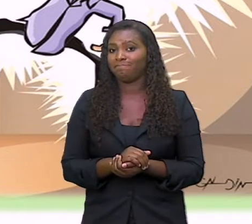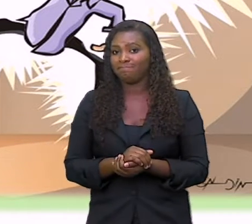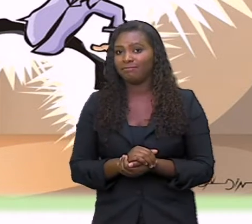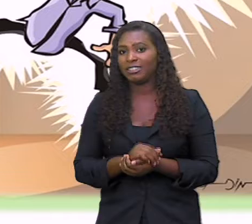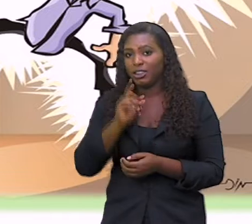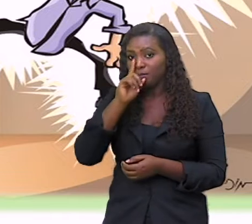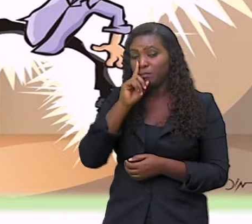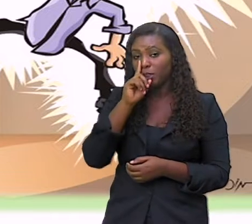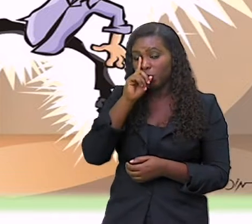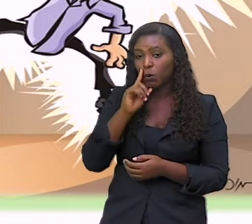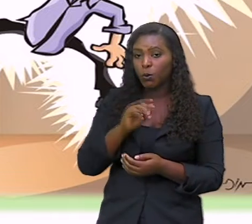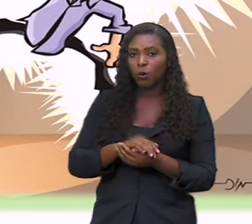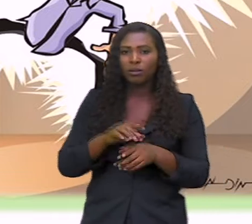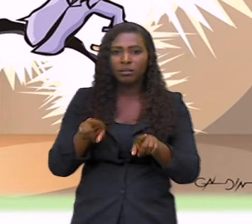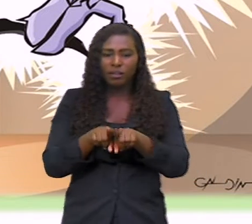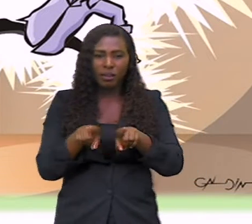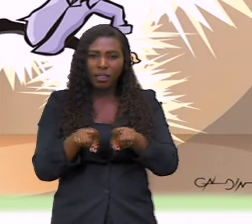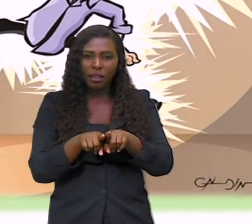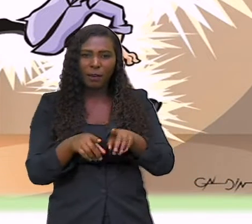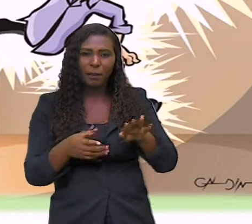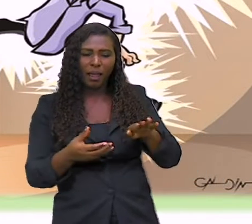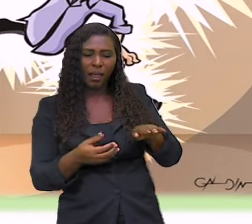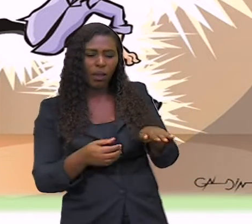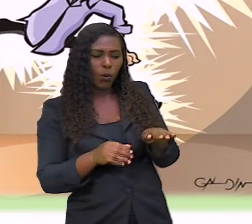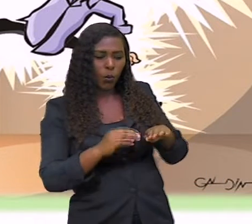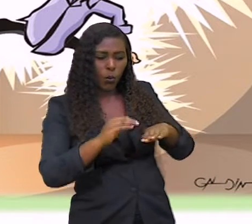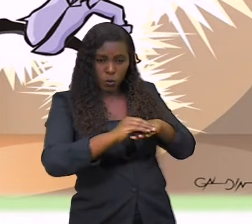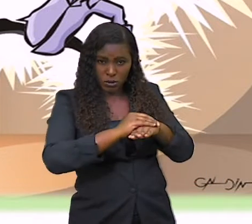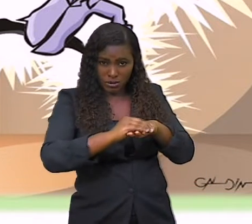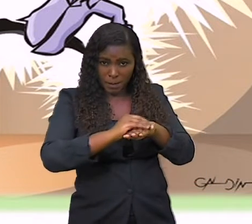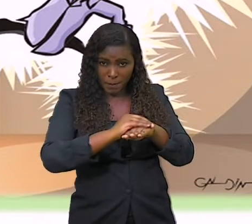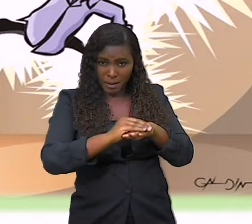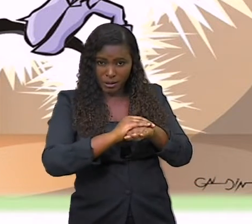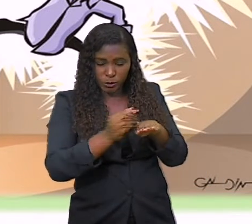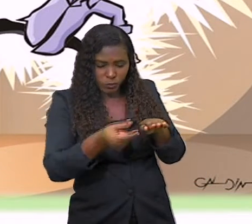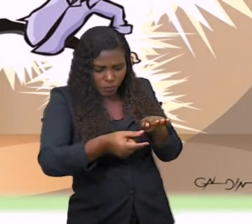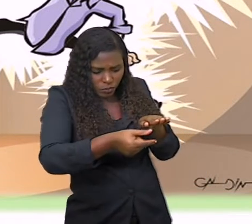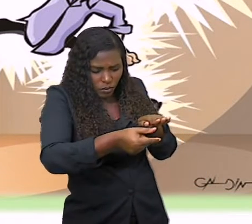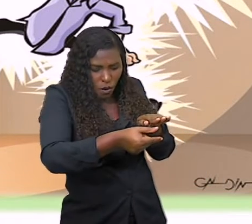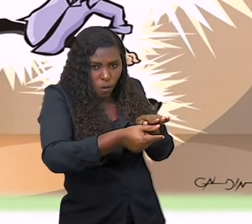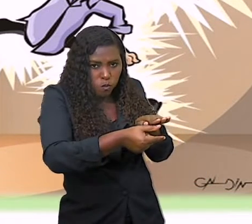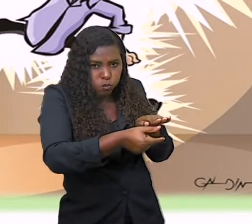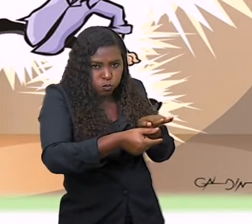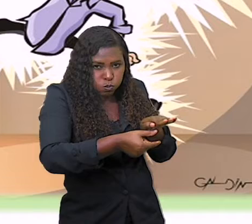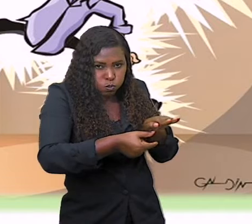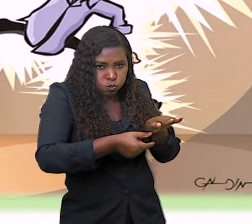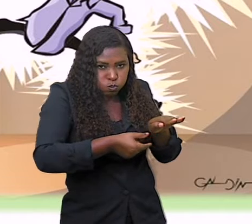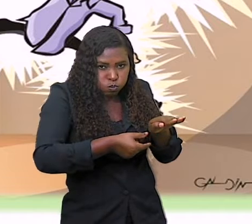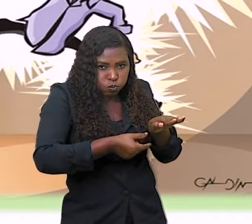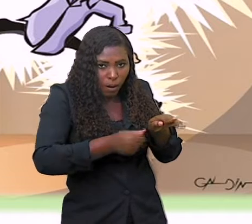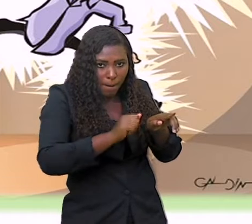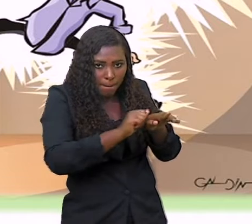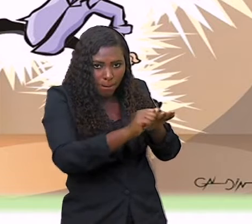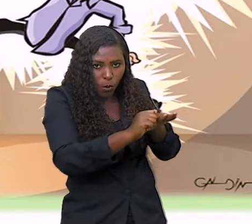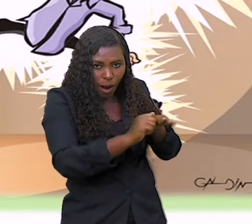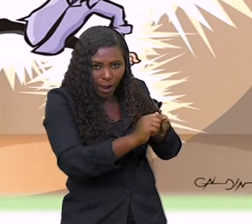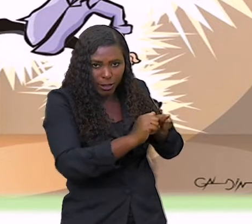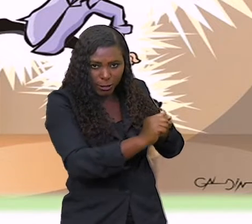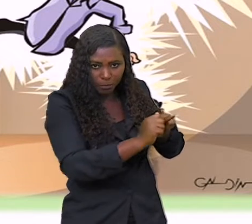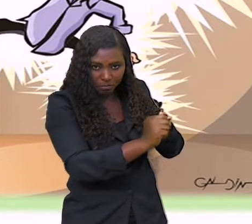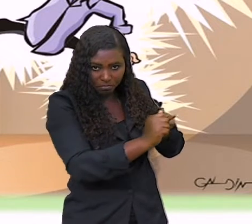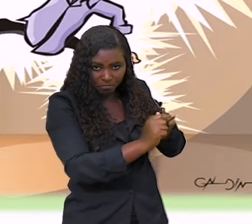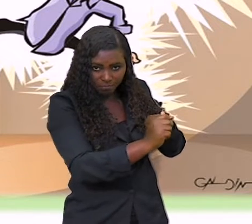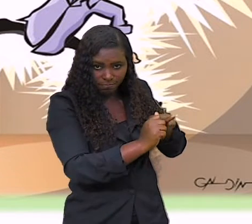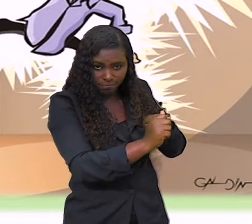tem a sola de borracha, elas vão reduzir a possibilidade de choque, porque a borracha ela